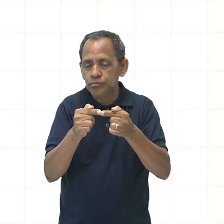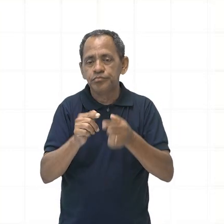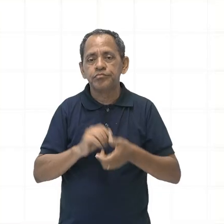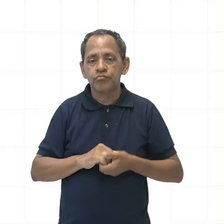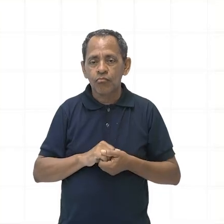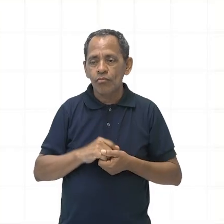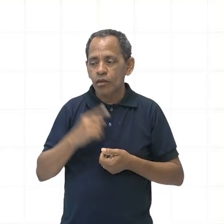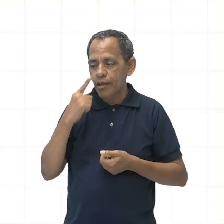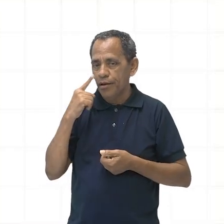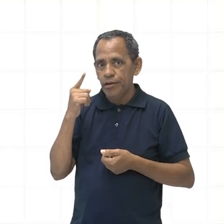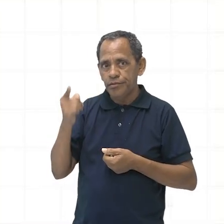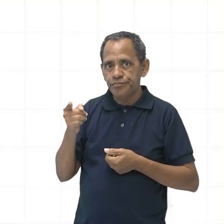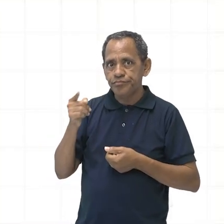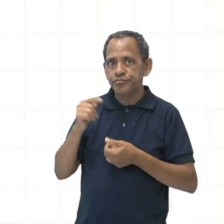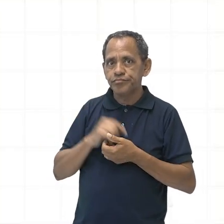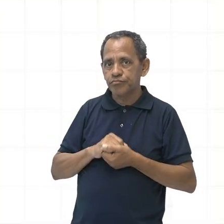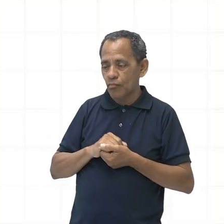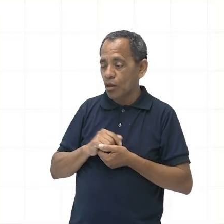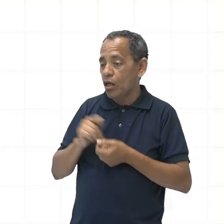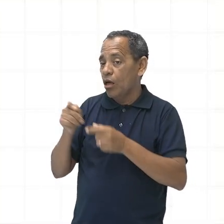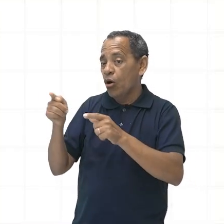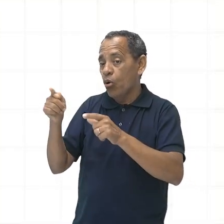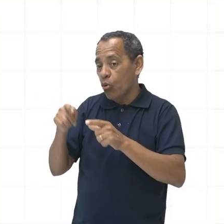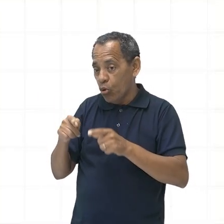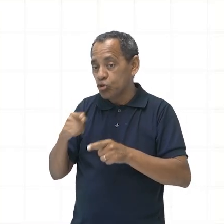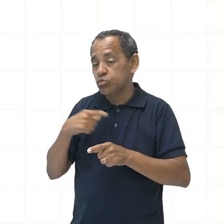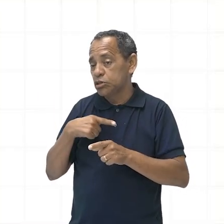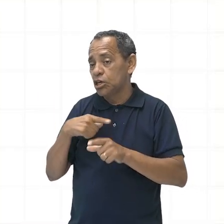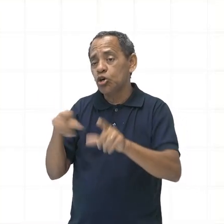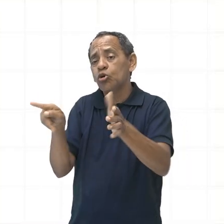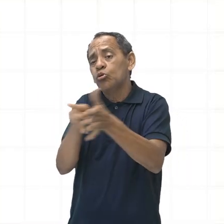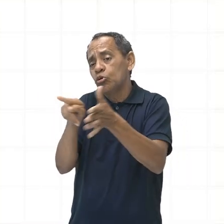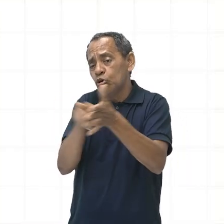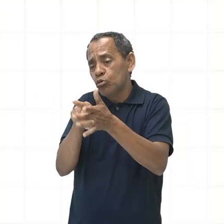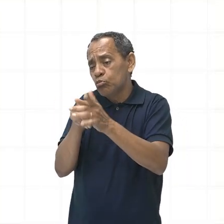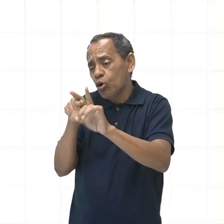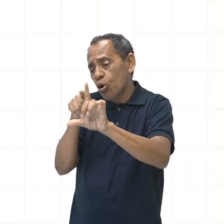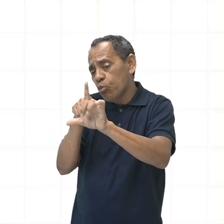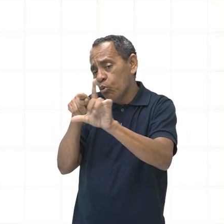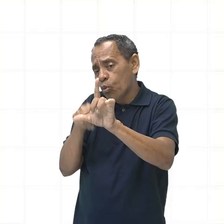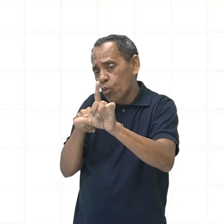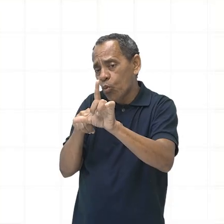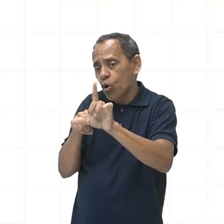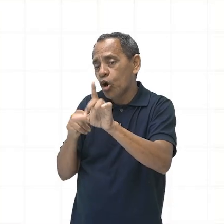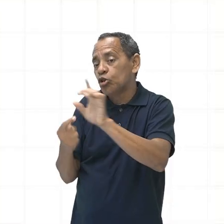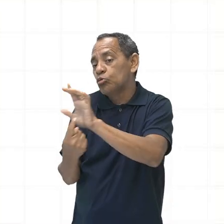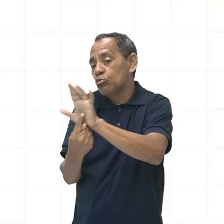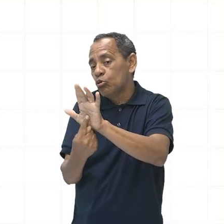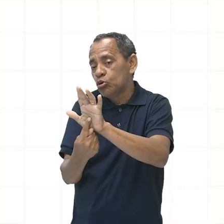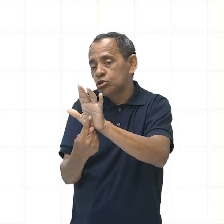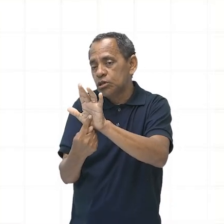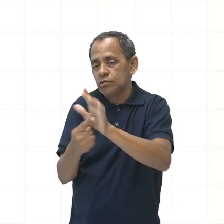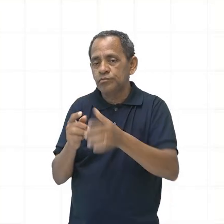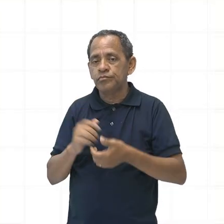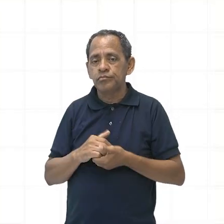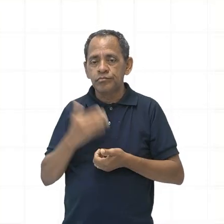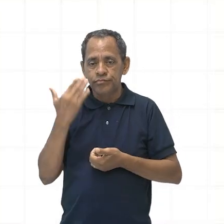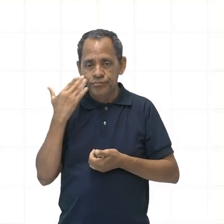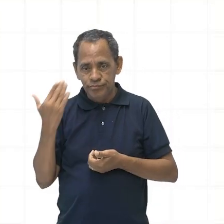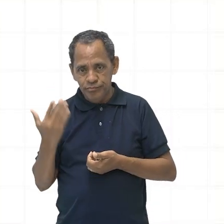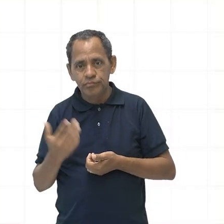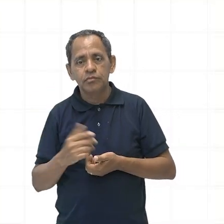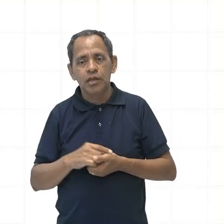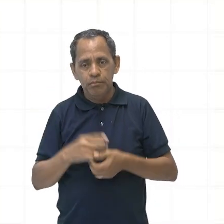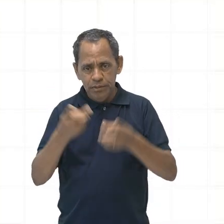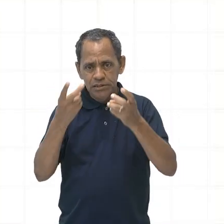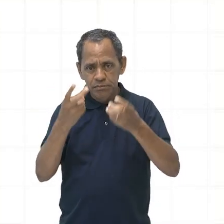ângulo aqui, que só tem o próprio ângulo destacado. Então, esse ângulo aqui é o mesmo desse aqui. Então, eu